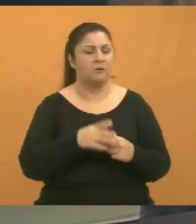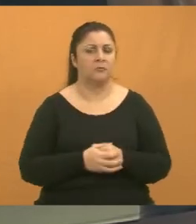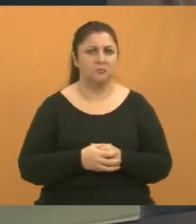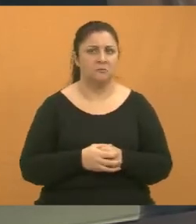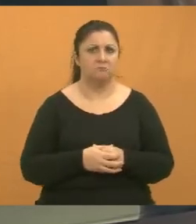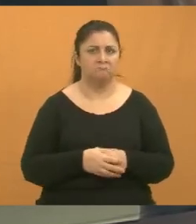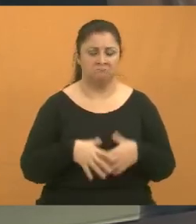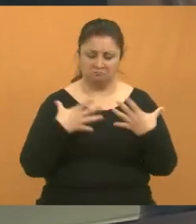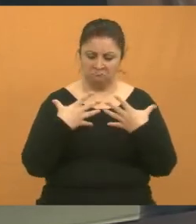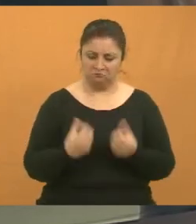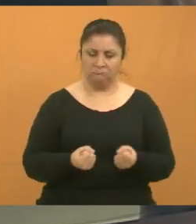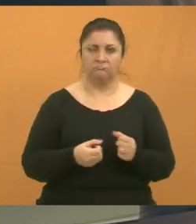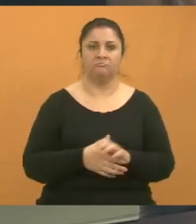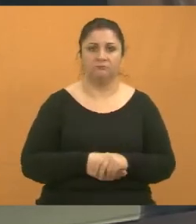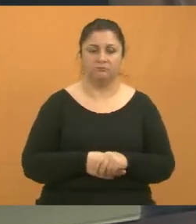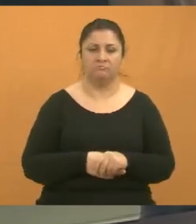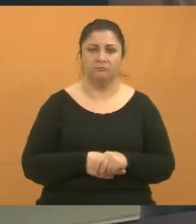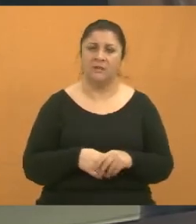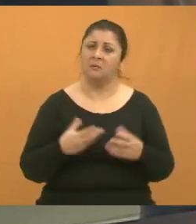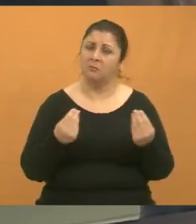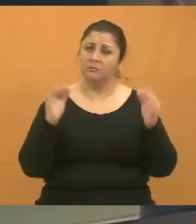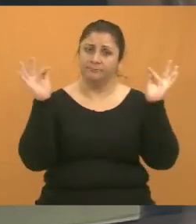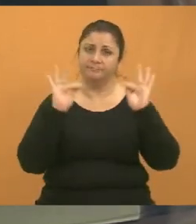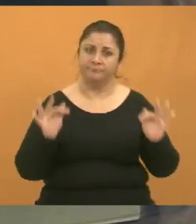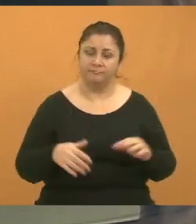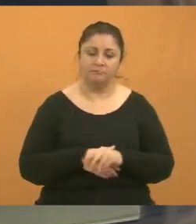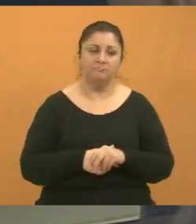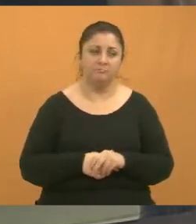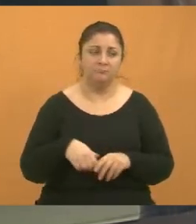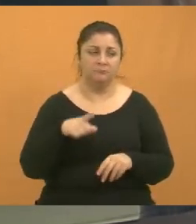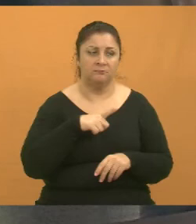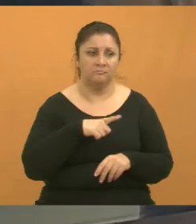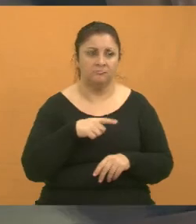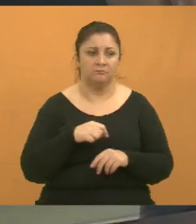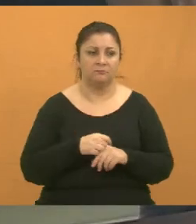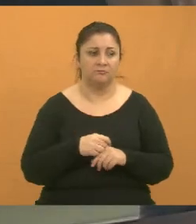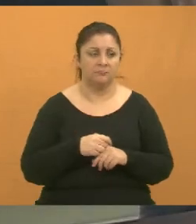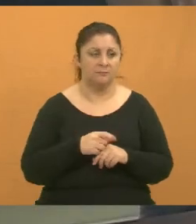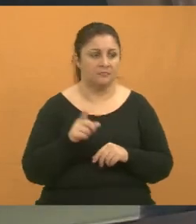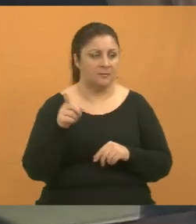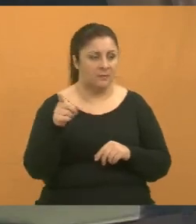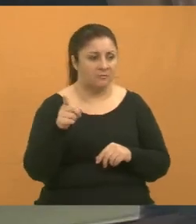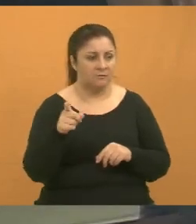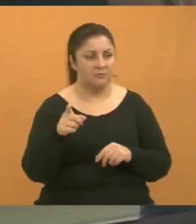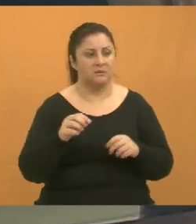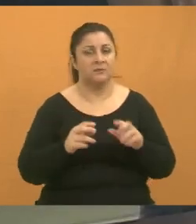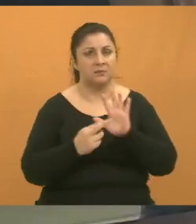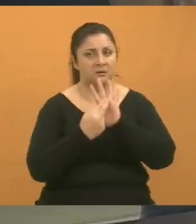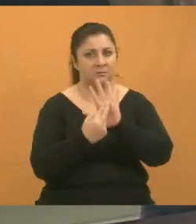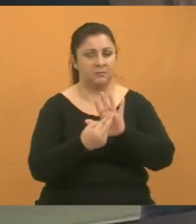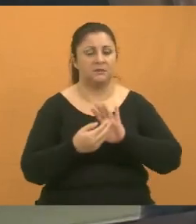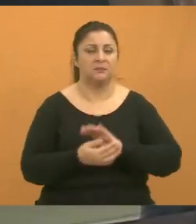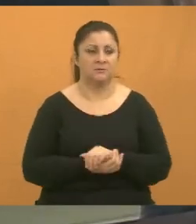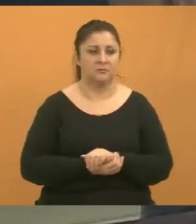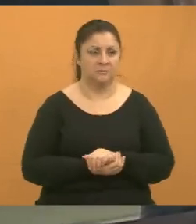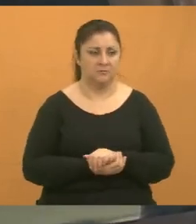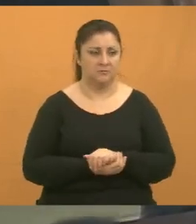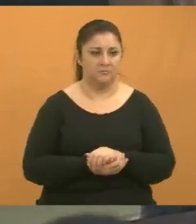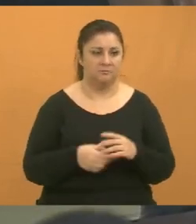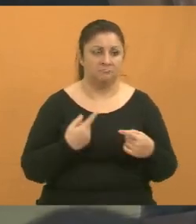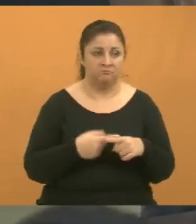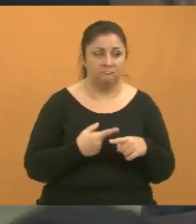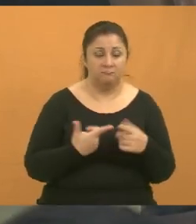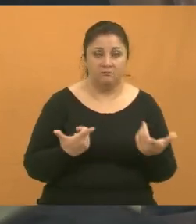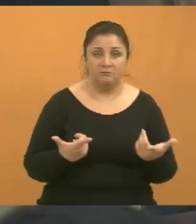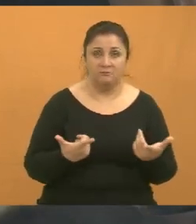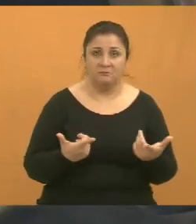própria, acho que é da sua característica. Eu fico muito feliz, né, de ter você aqui na Câmara fazendo esse papel, porque, de certa forma, é